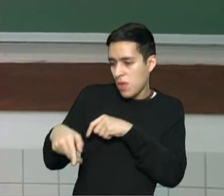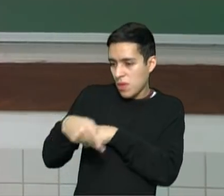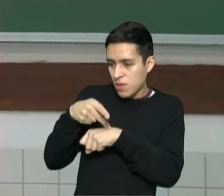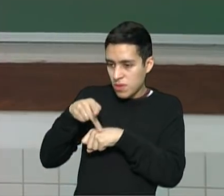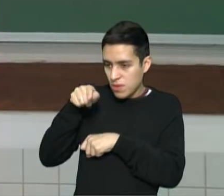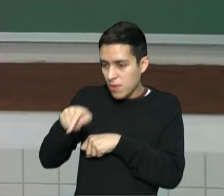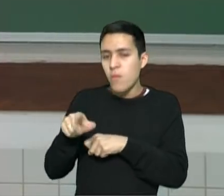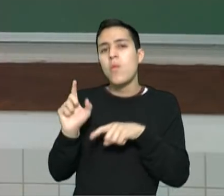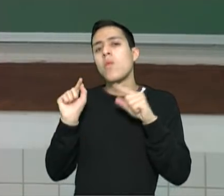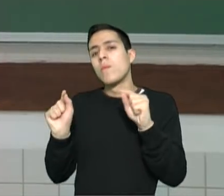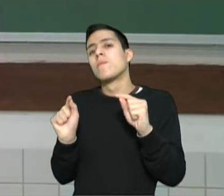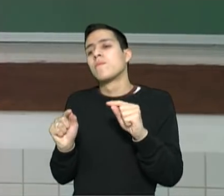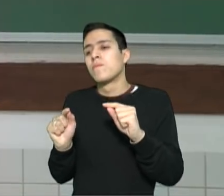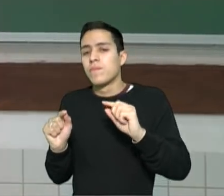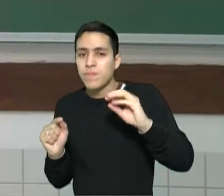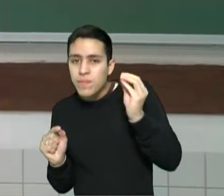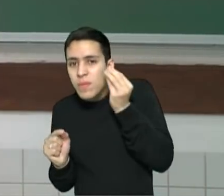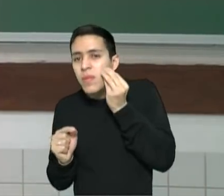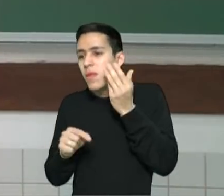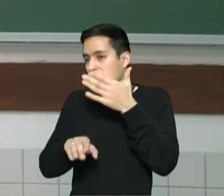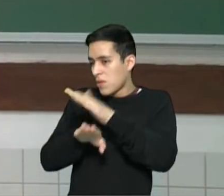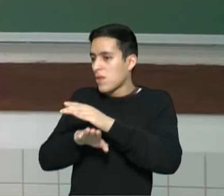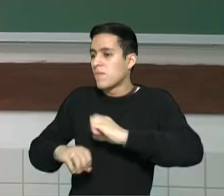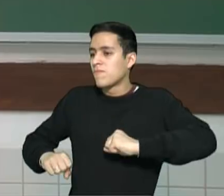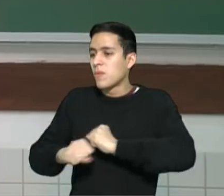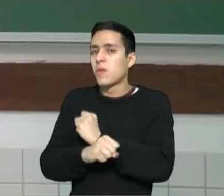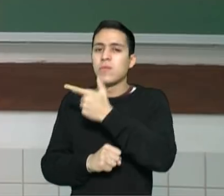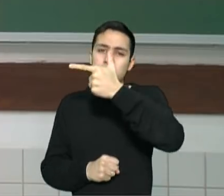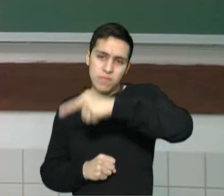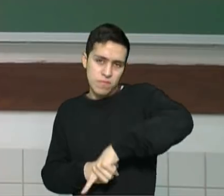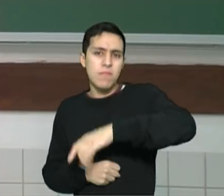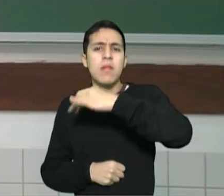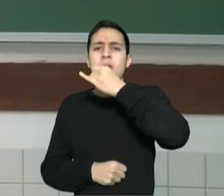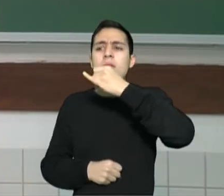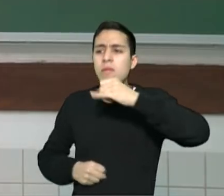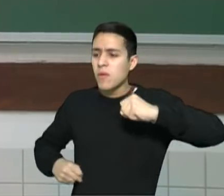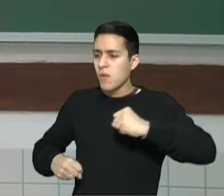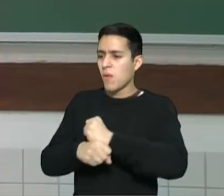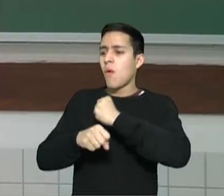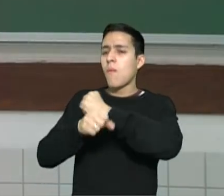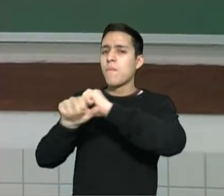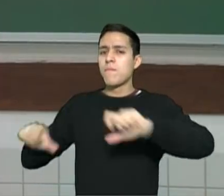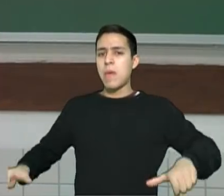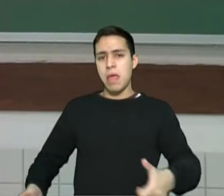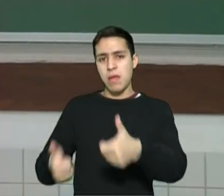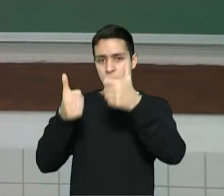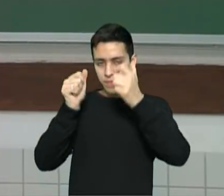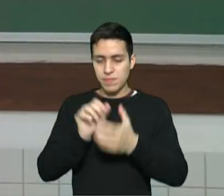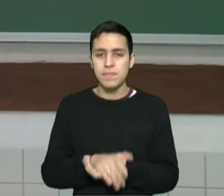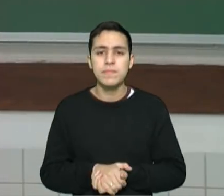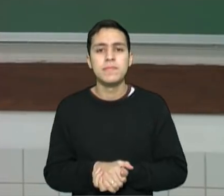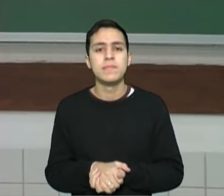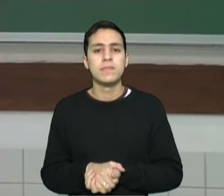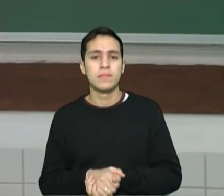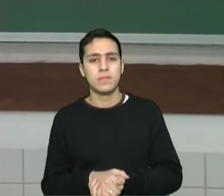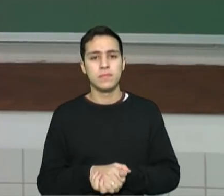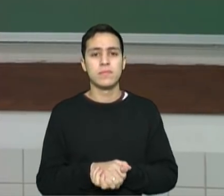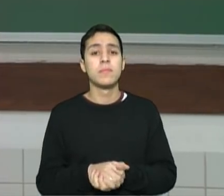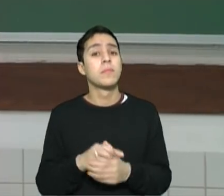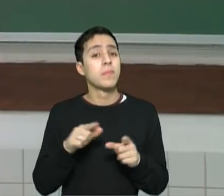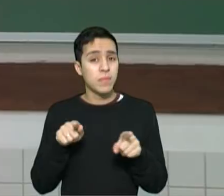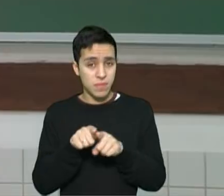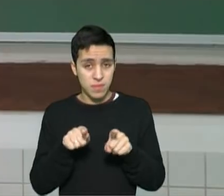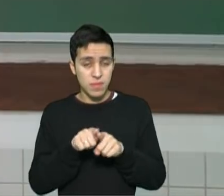país para financiar e organizar reconstruções ou até construções de melhorias necessárias, e